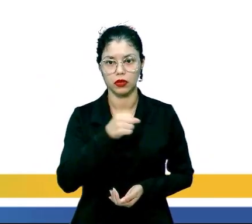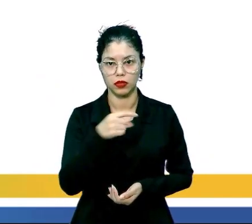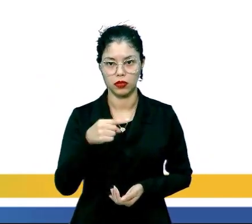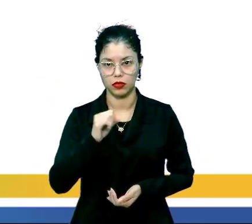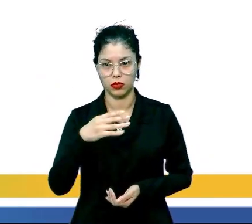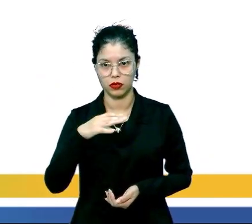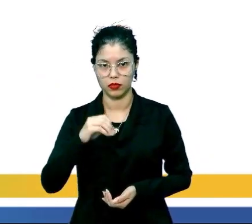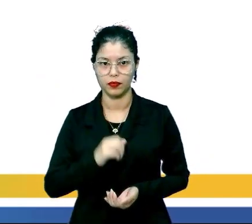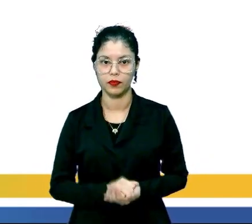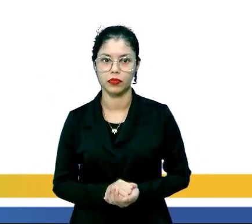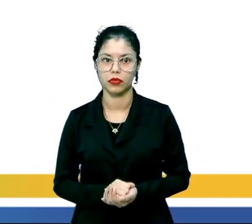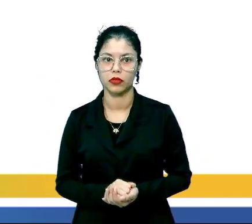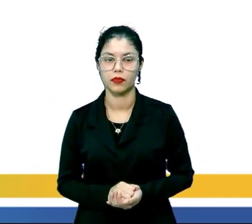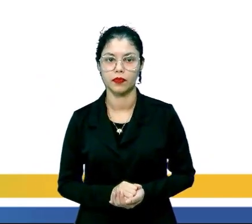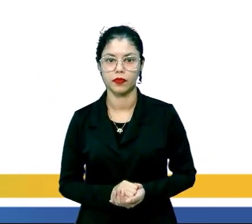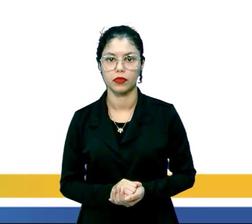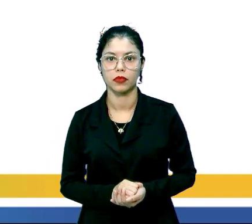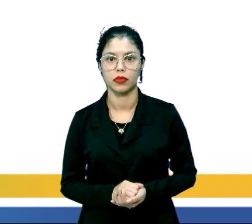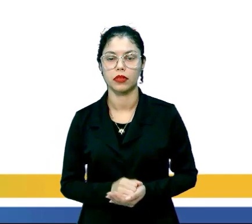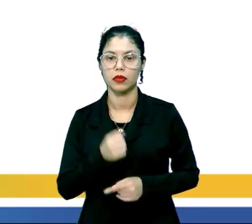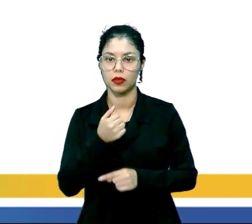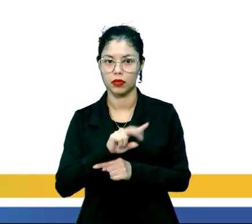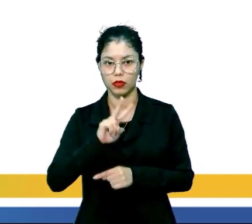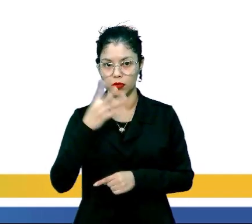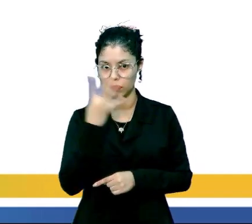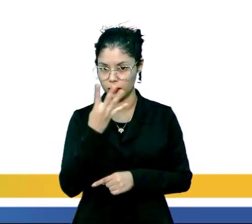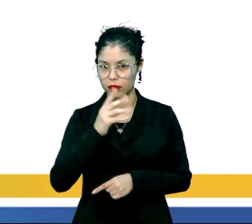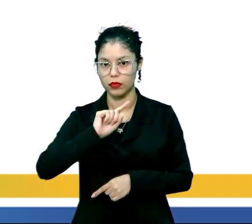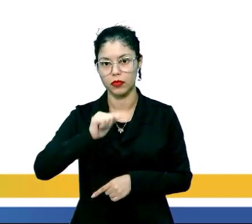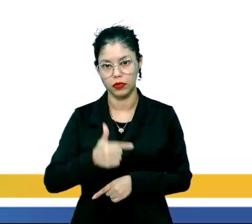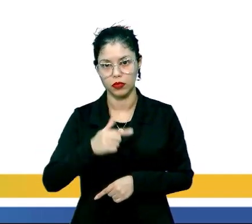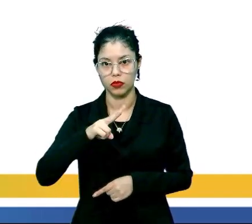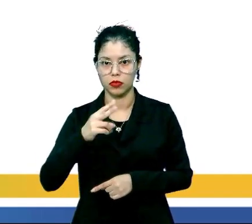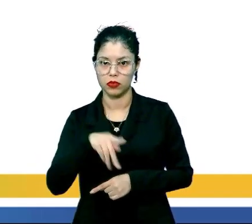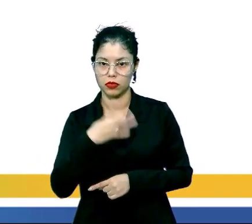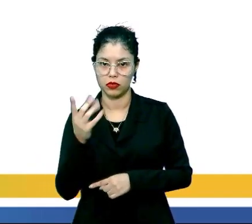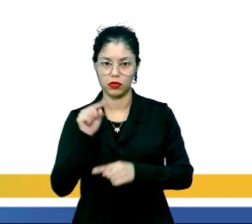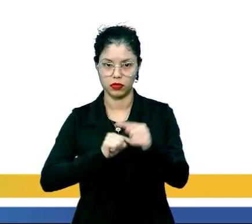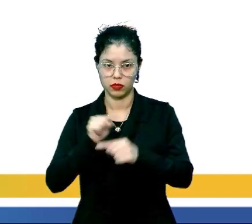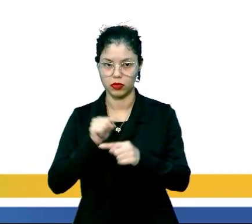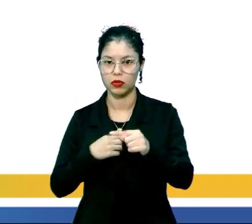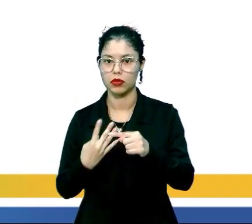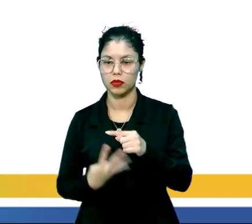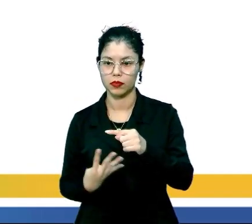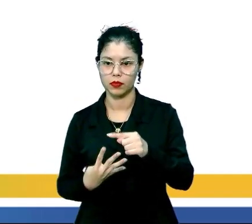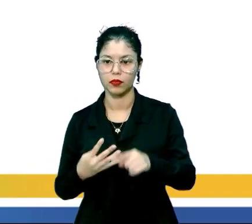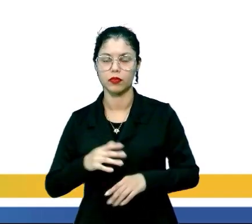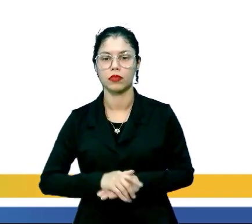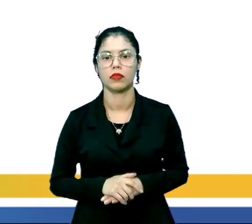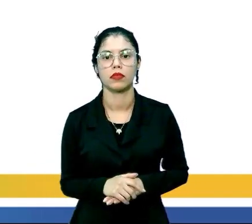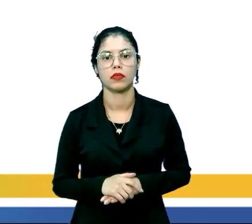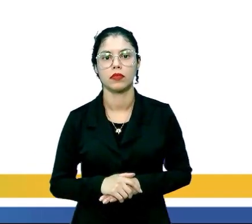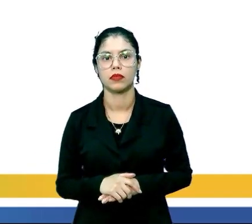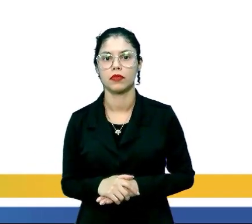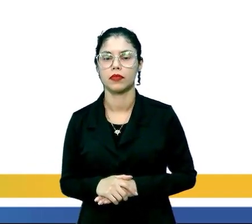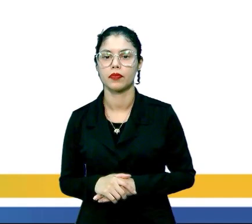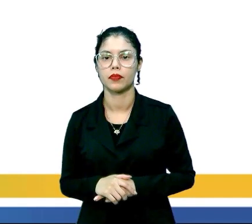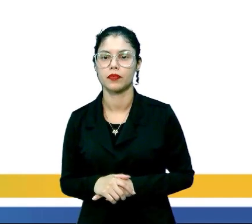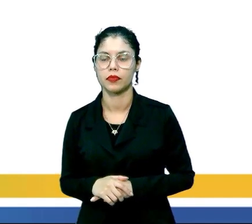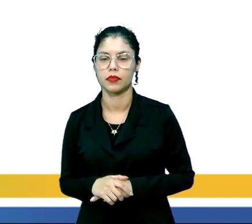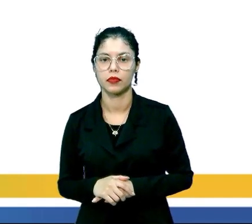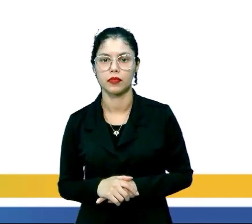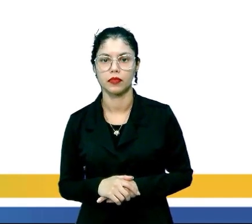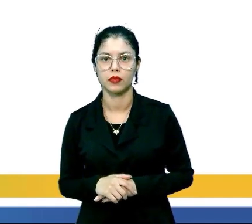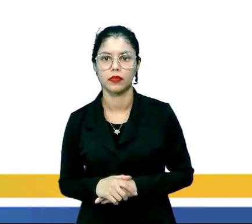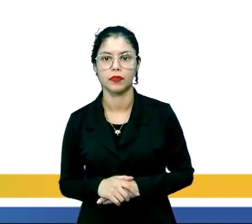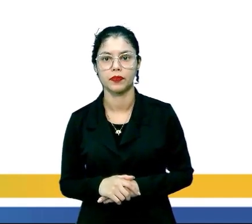menos 890. O butano produz 4 mols, então eu vou pegar a quantidade de calor que ele libera, que é